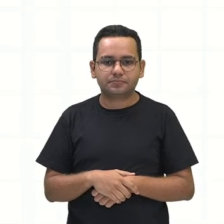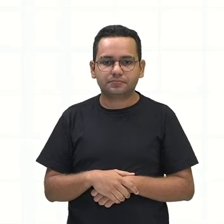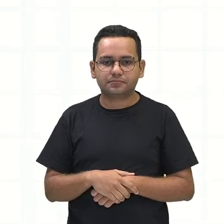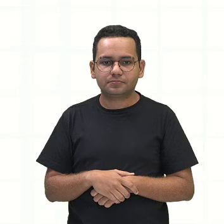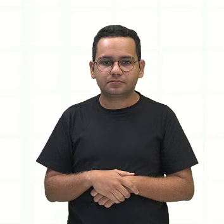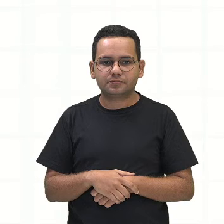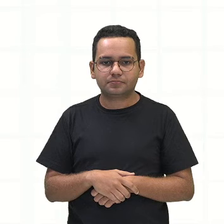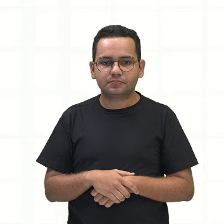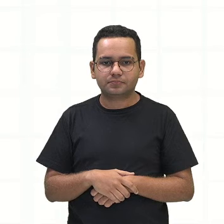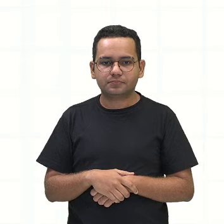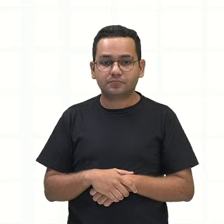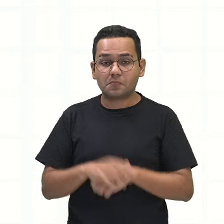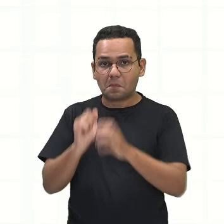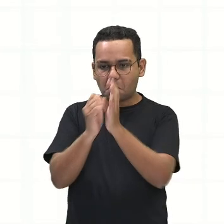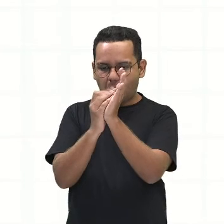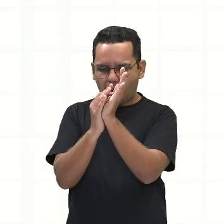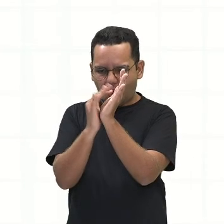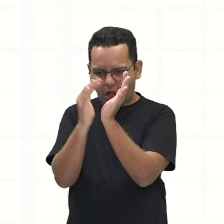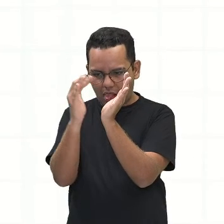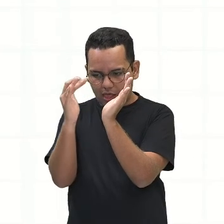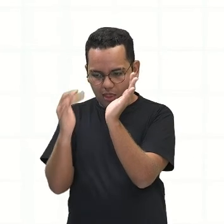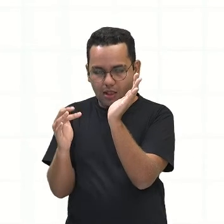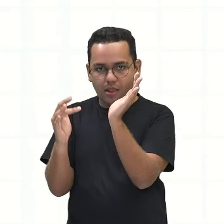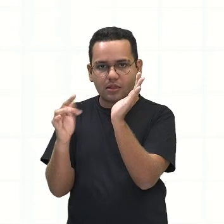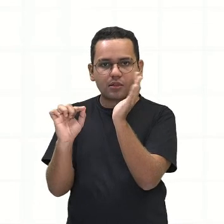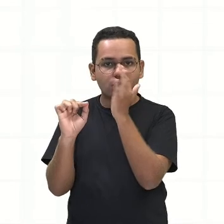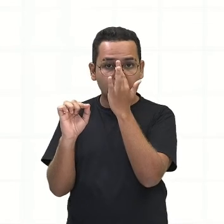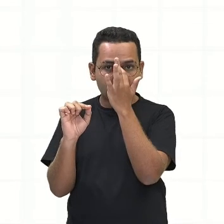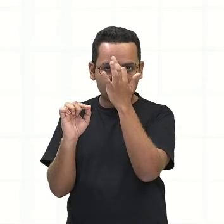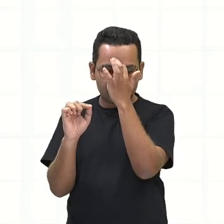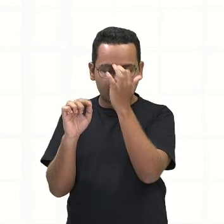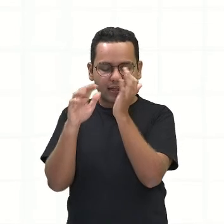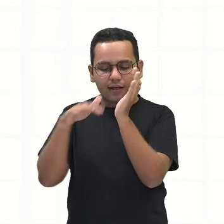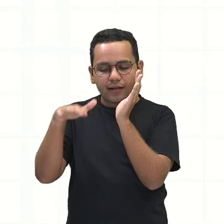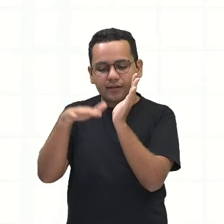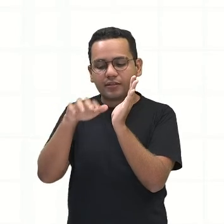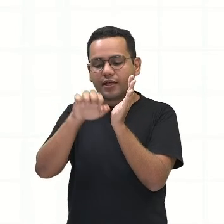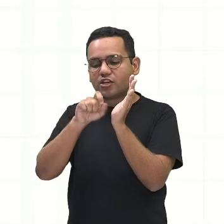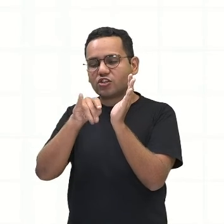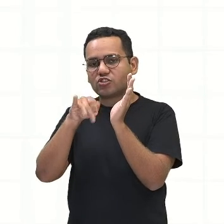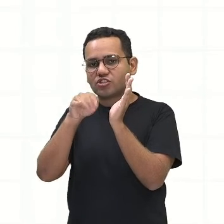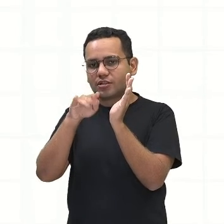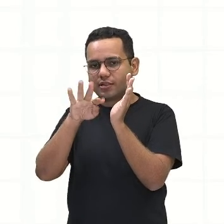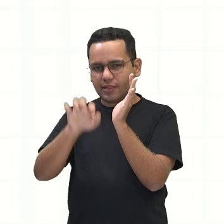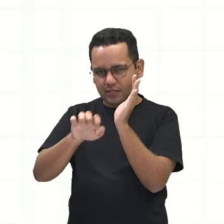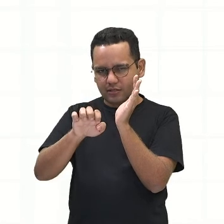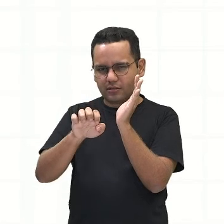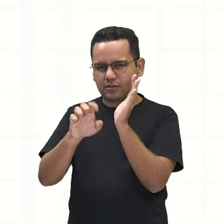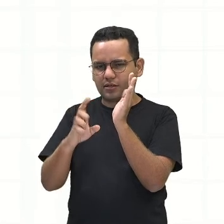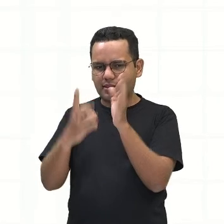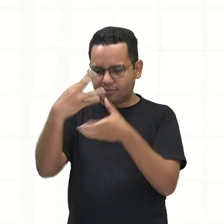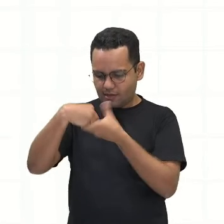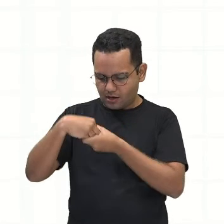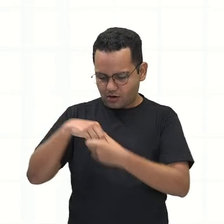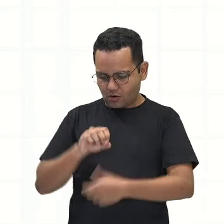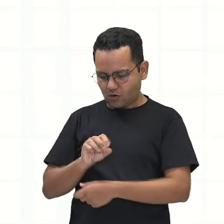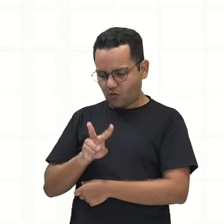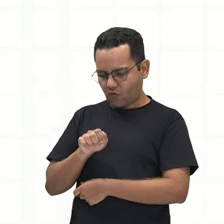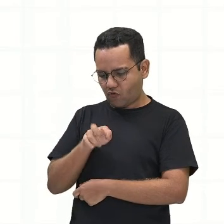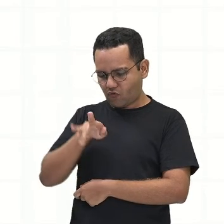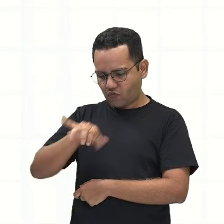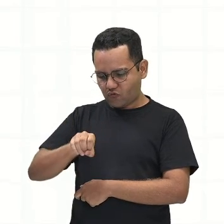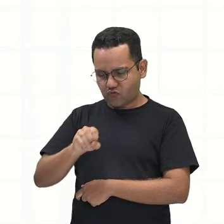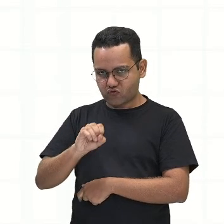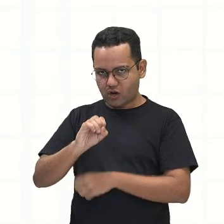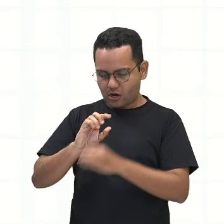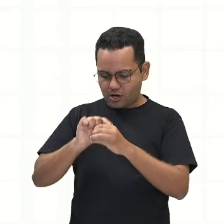o grão de pólen vai então percorrer todo o estilete até chegar no ovário, vai fecundar o